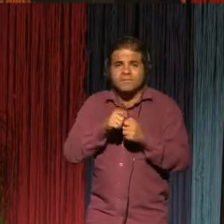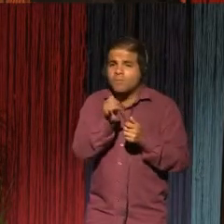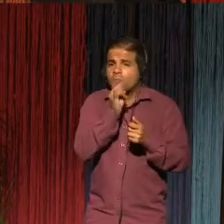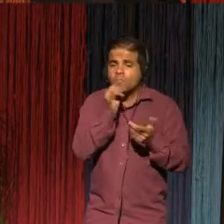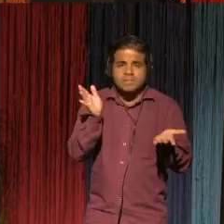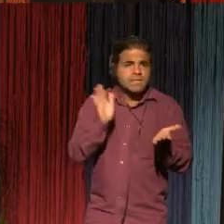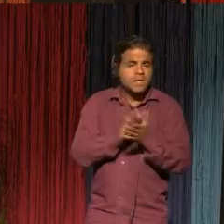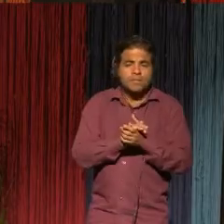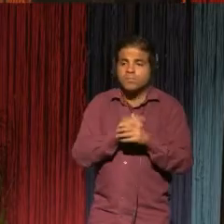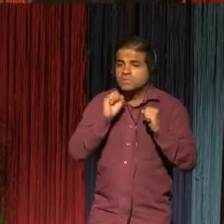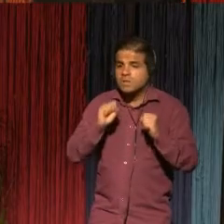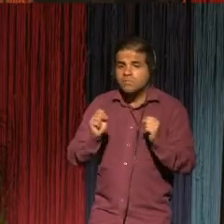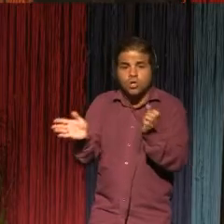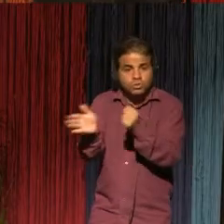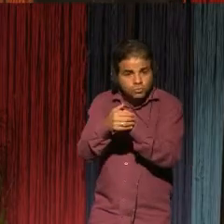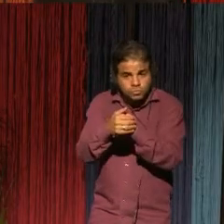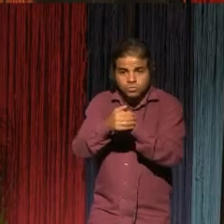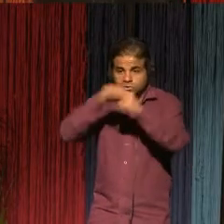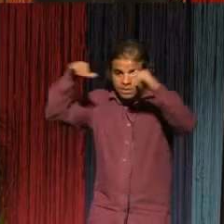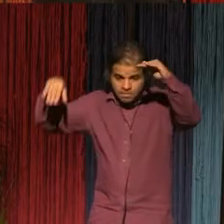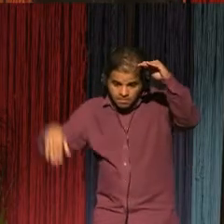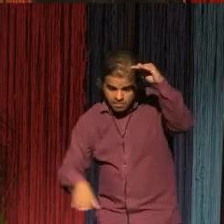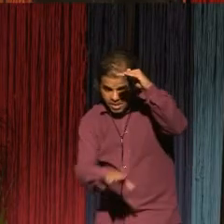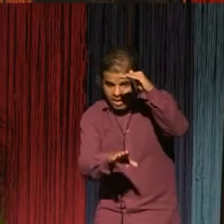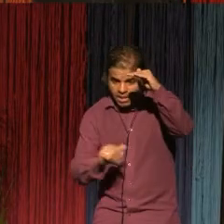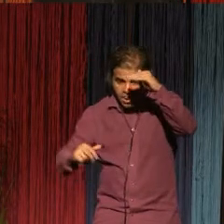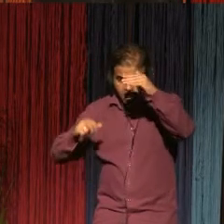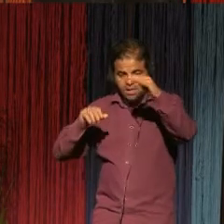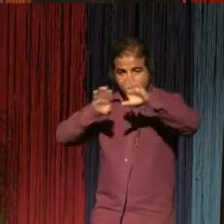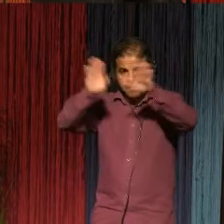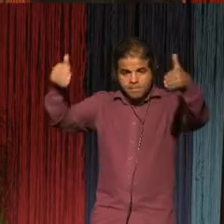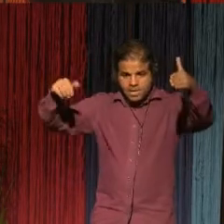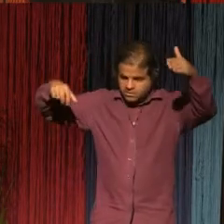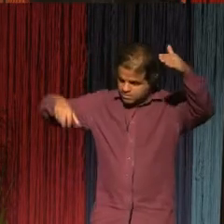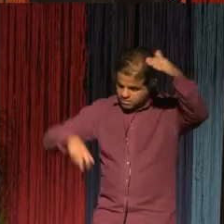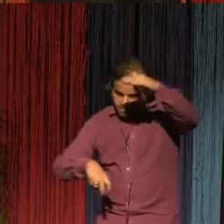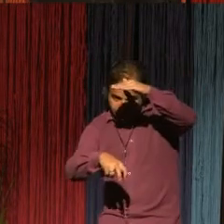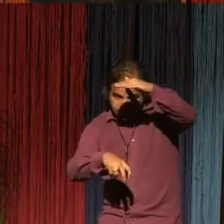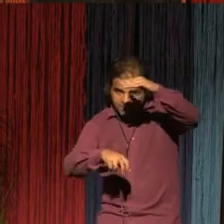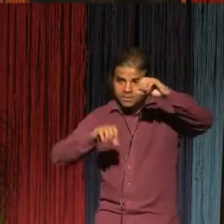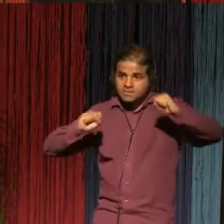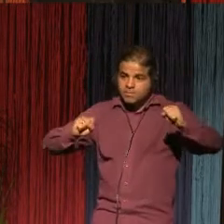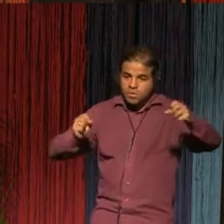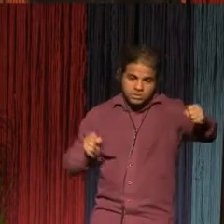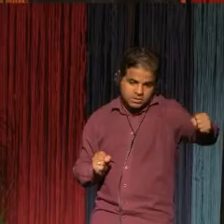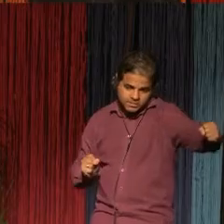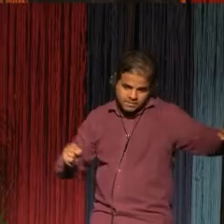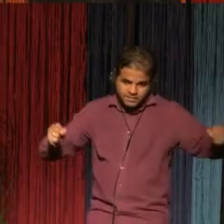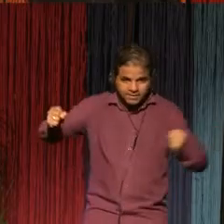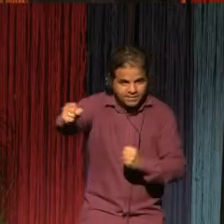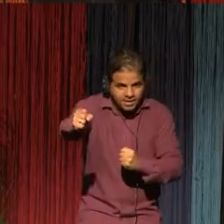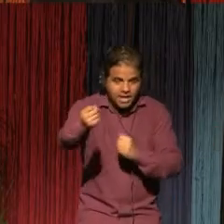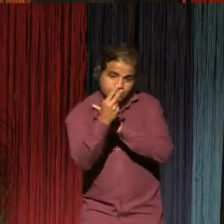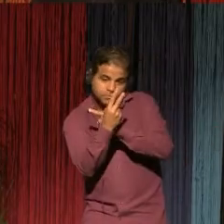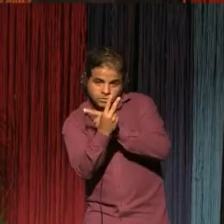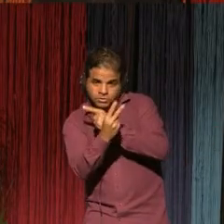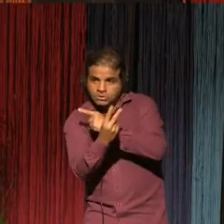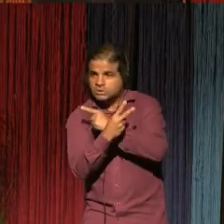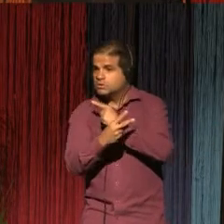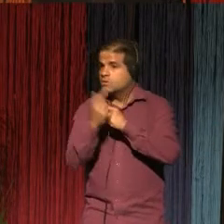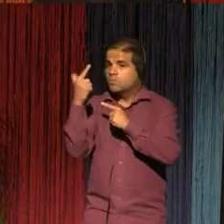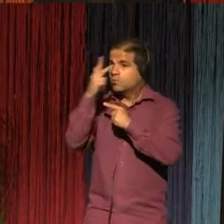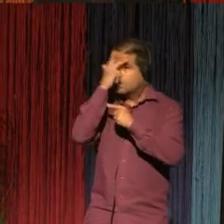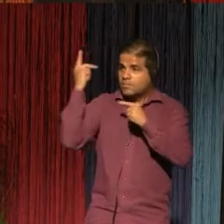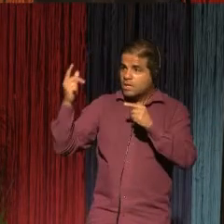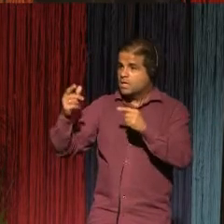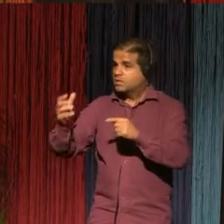exemplo, você pode esconder embaixo da mesa, ou você pode virar a mesa de lado para te proteger contra alguém